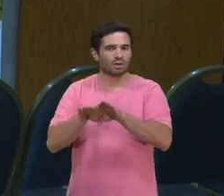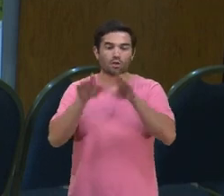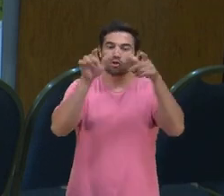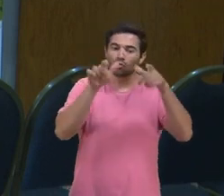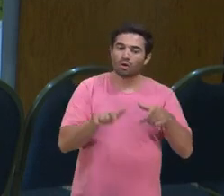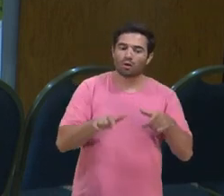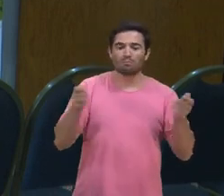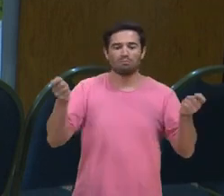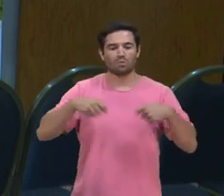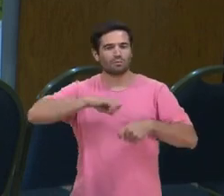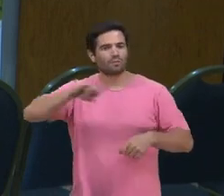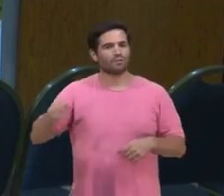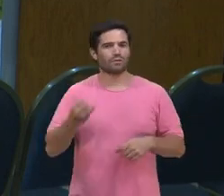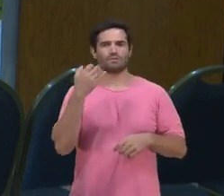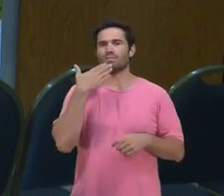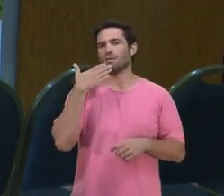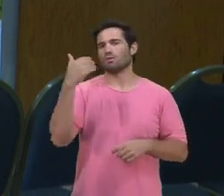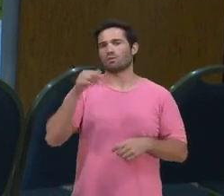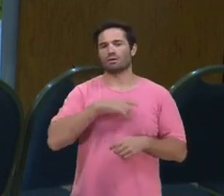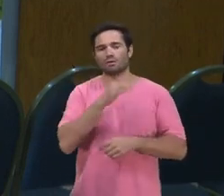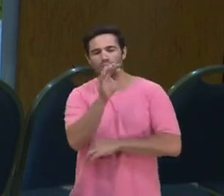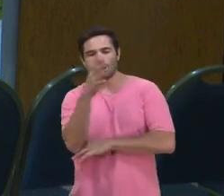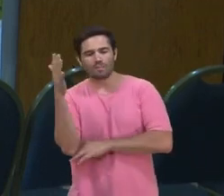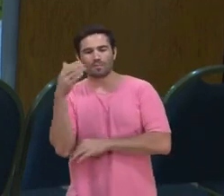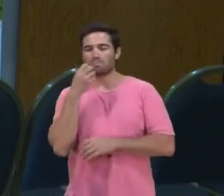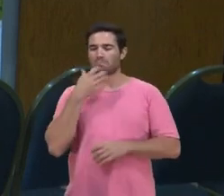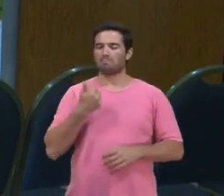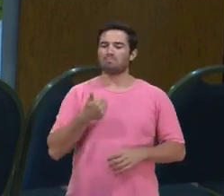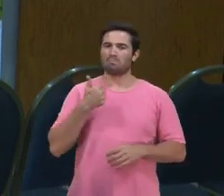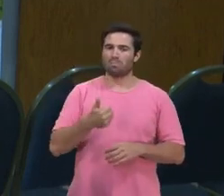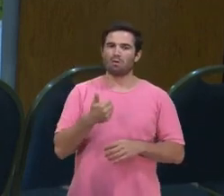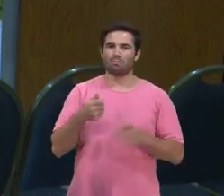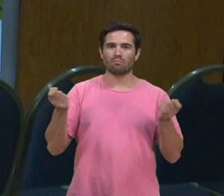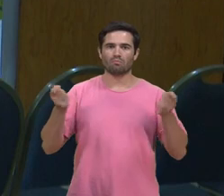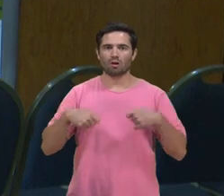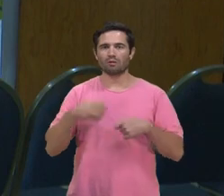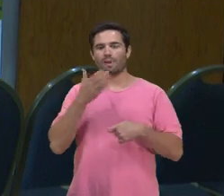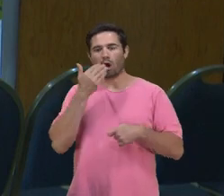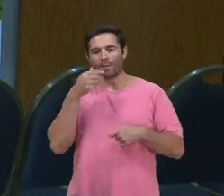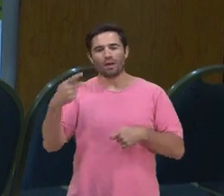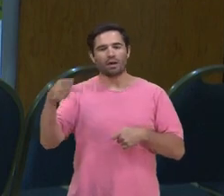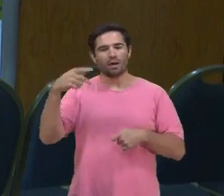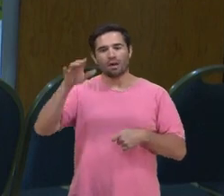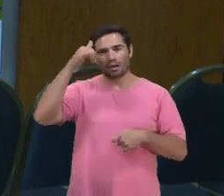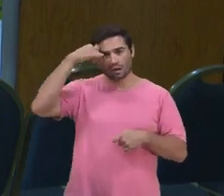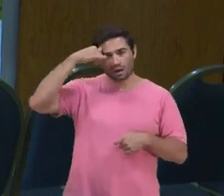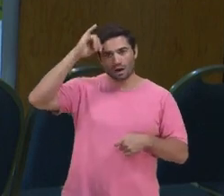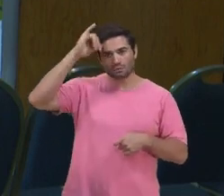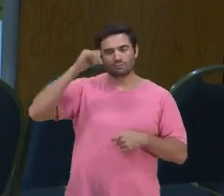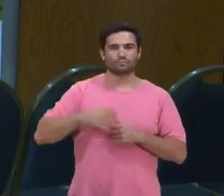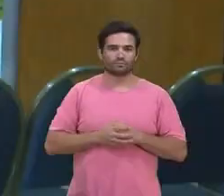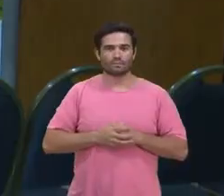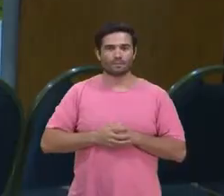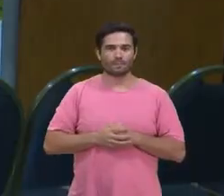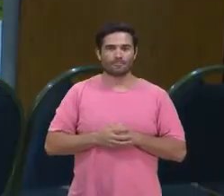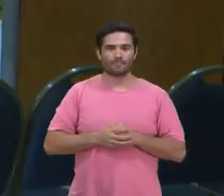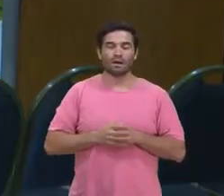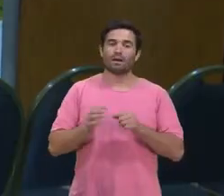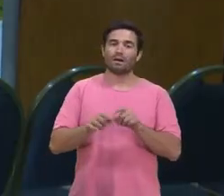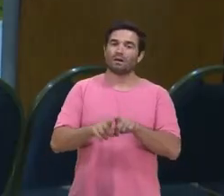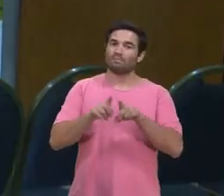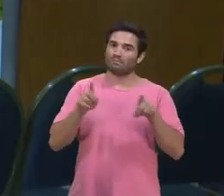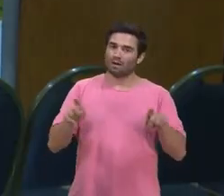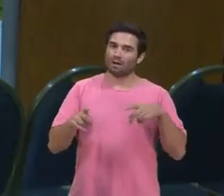onde ele poderia aproveitar melhor a vegetação em bom estado para pastagem, né, para a criação dele.